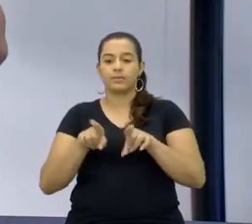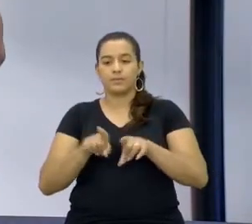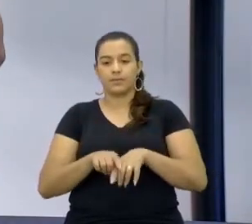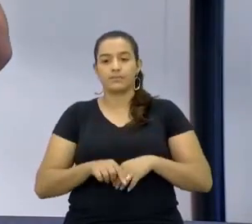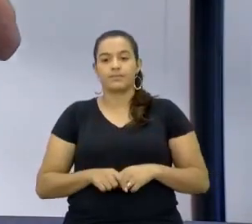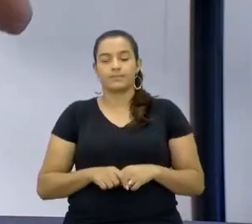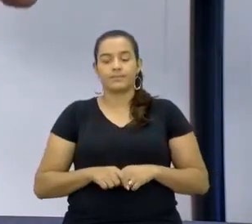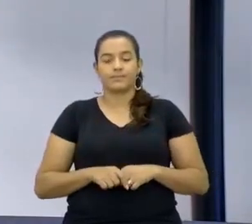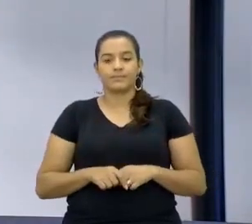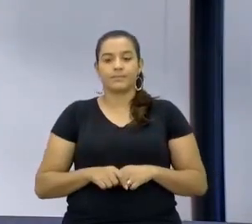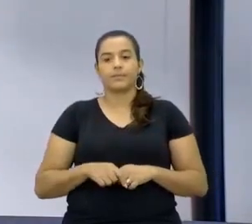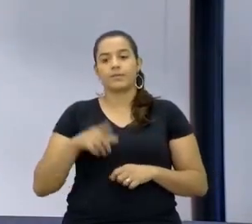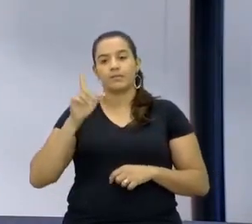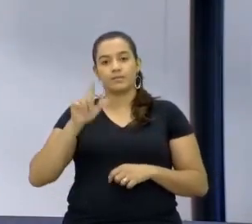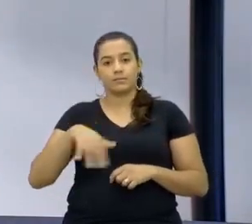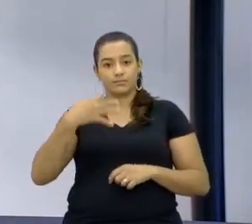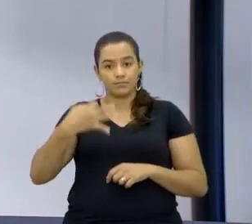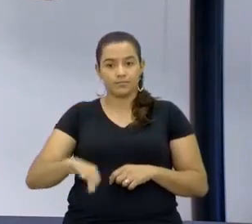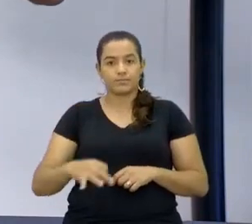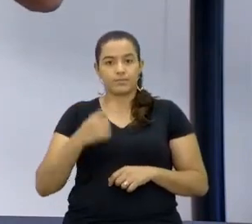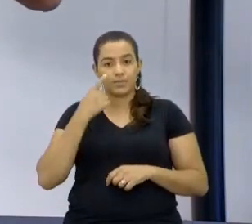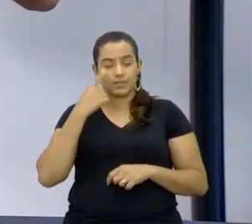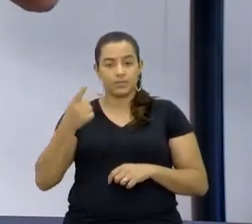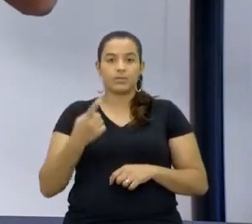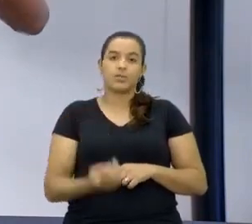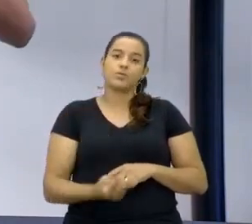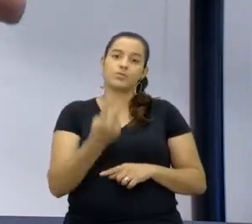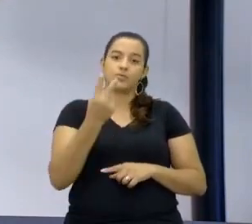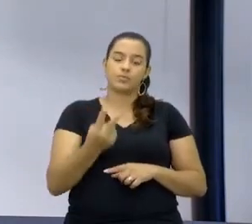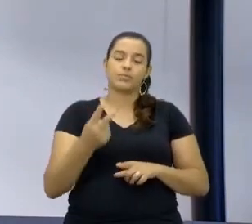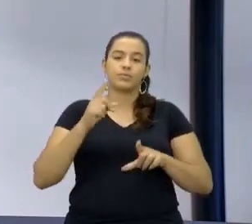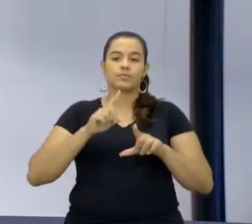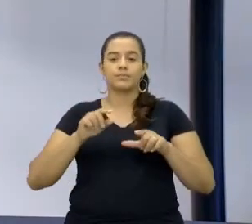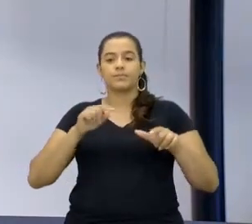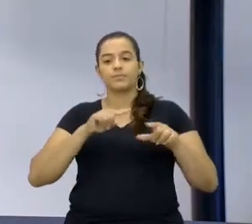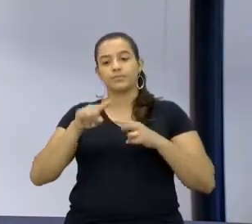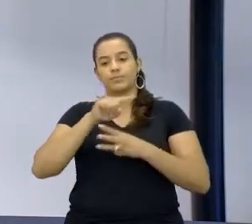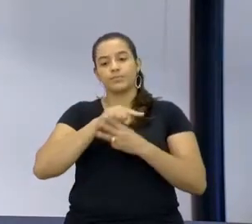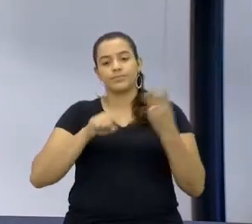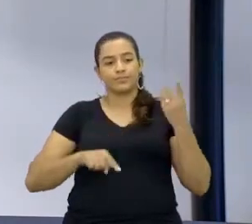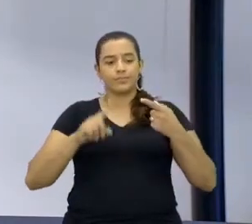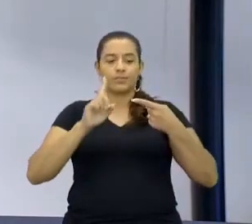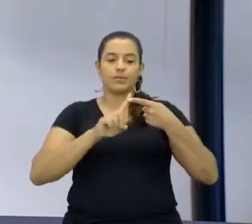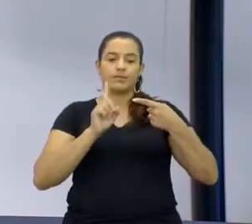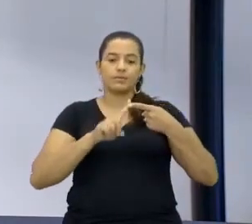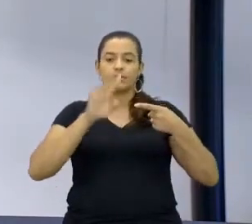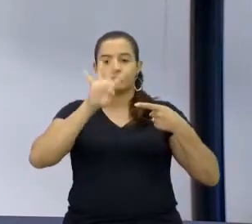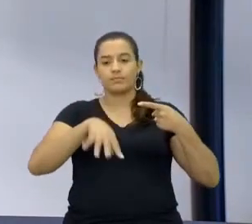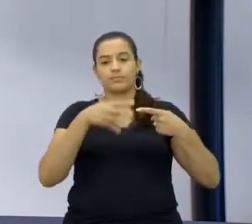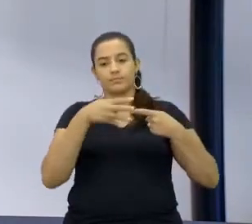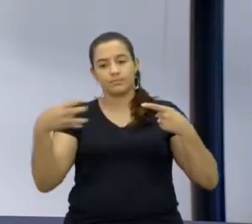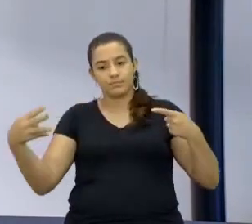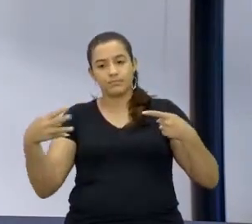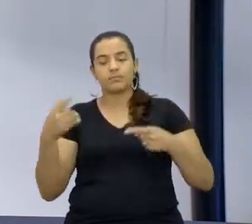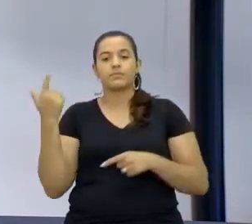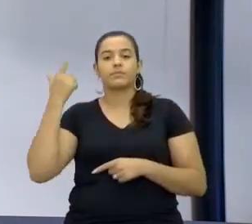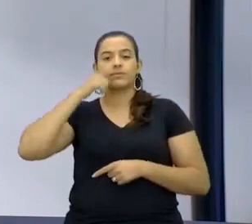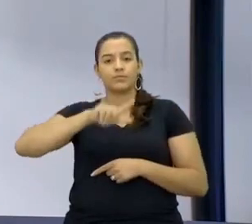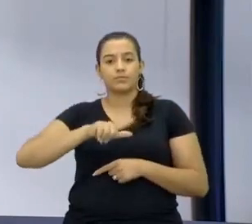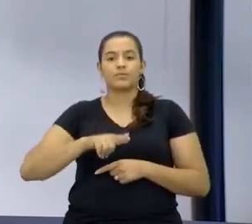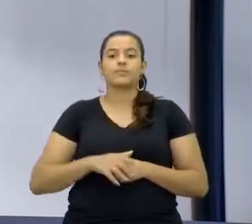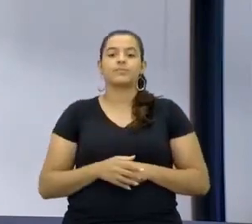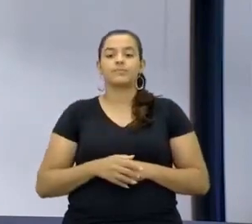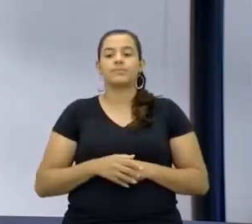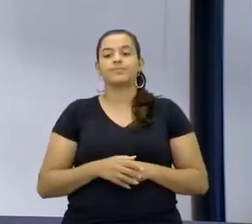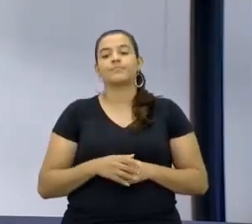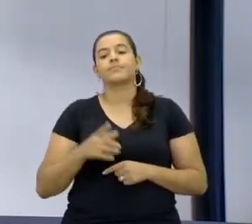assim, tá certo? Então, a gente relaciona duas variáveis de três maneiras. Fazendo uma tabela, a gente consegue, né?